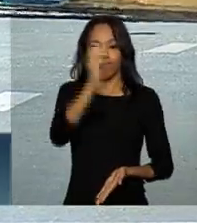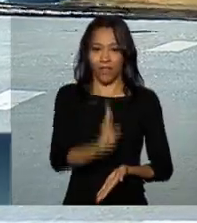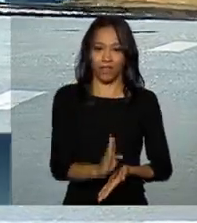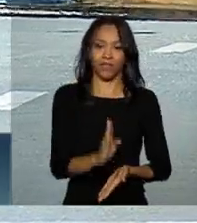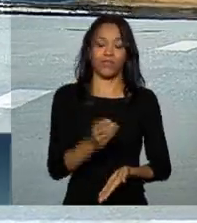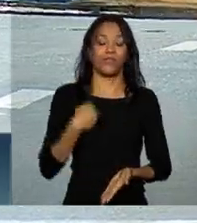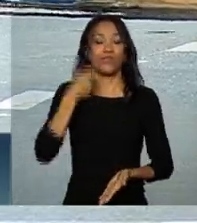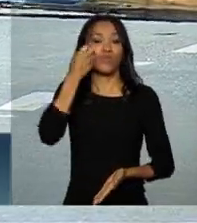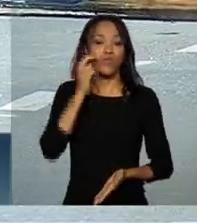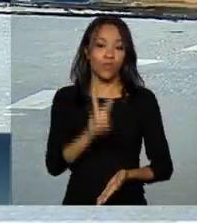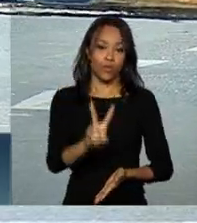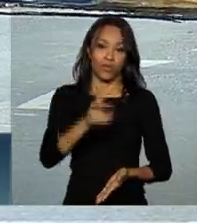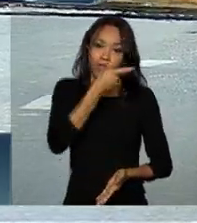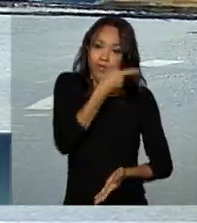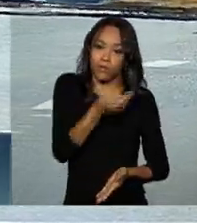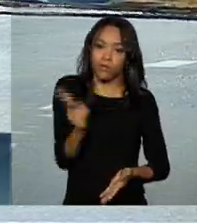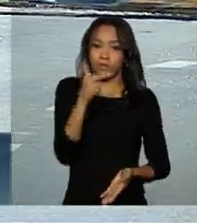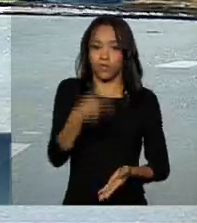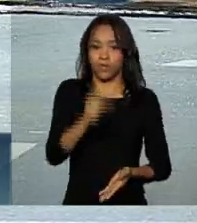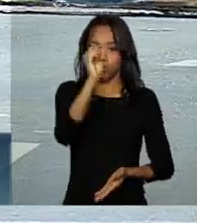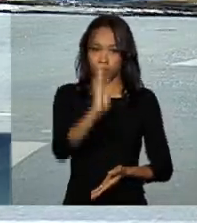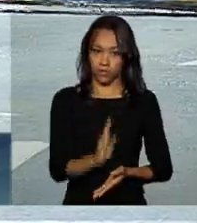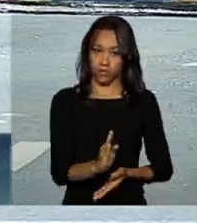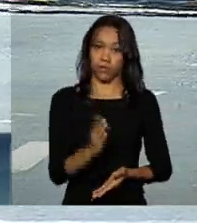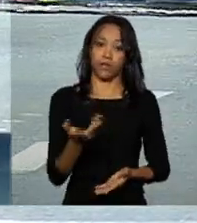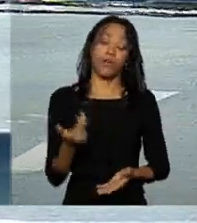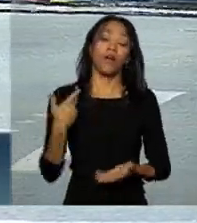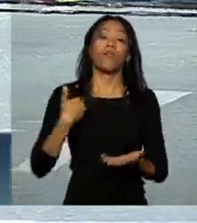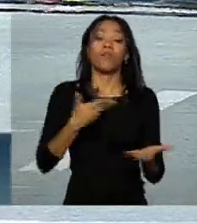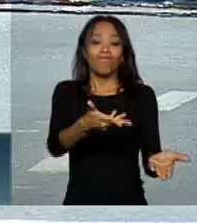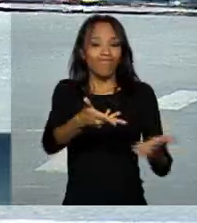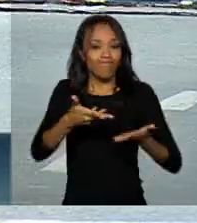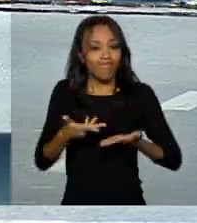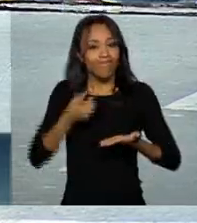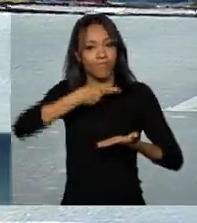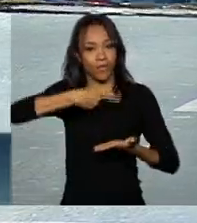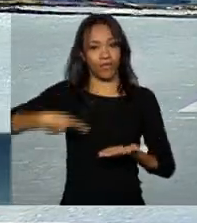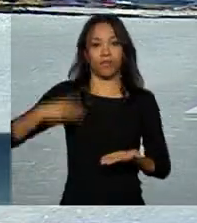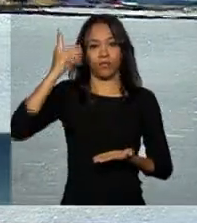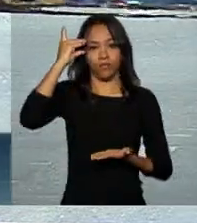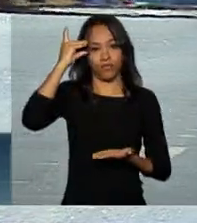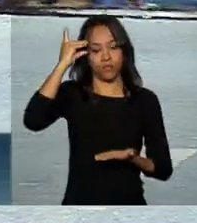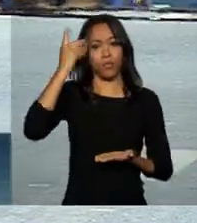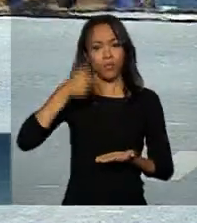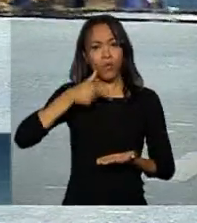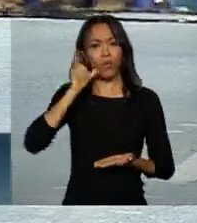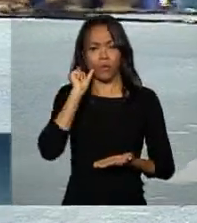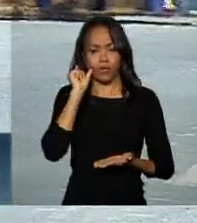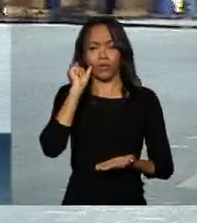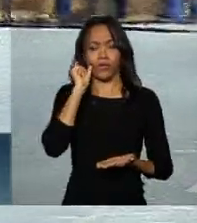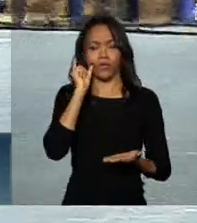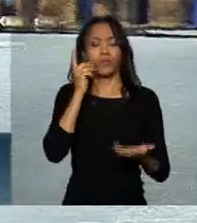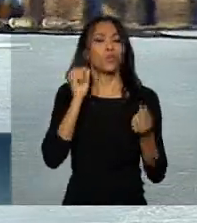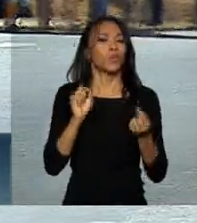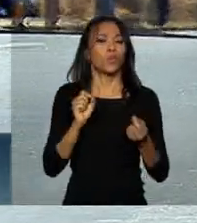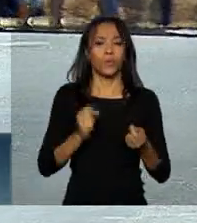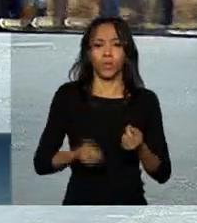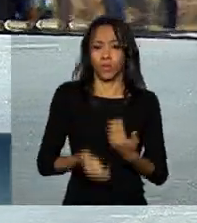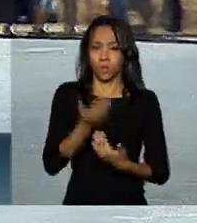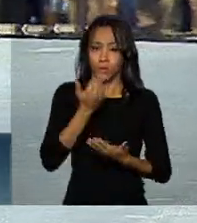de 2 dias. Ela foi recebida pela presidenta Dilma Rousseff ontem mesmo, em um jantar que